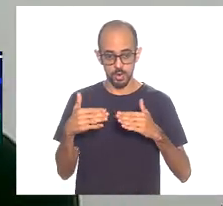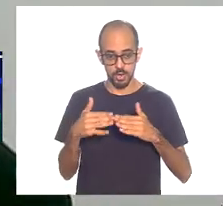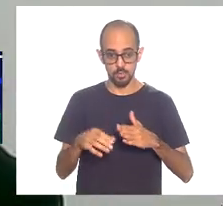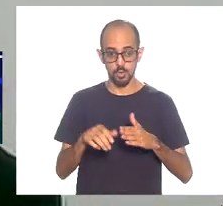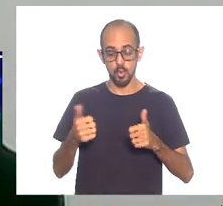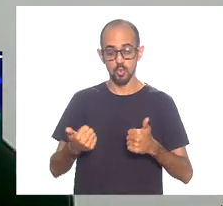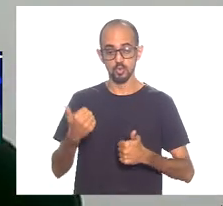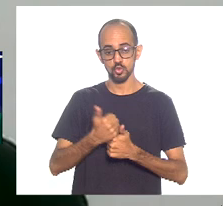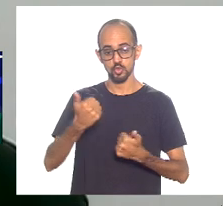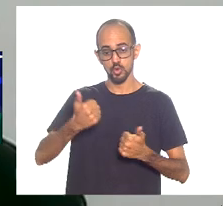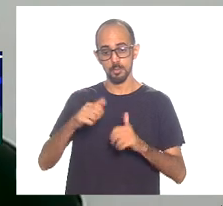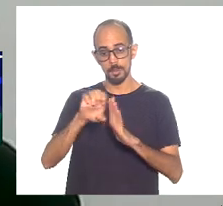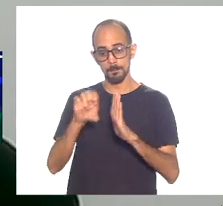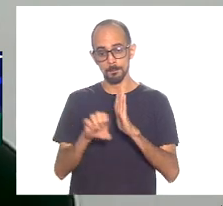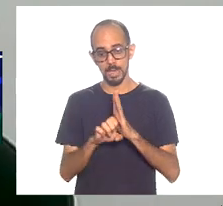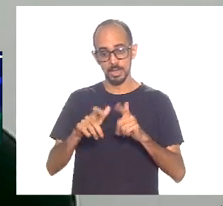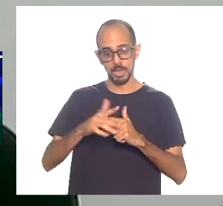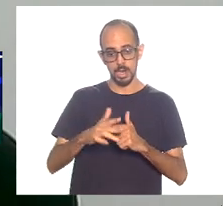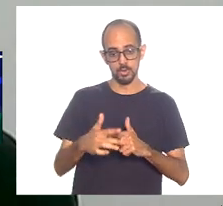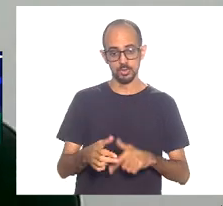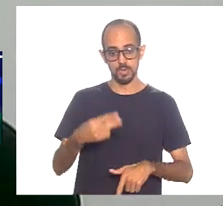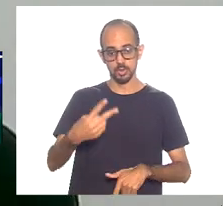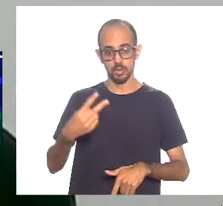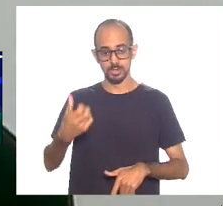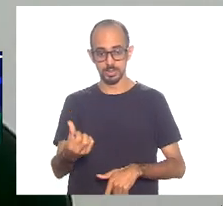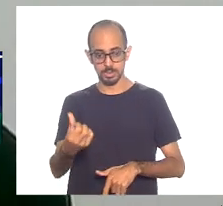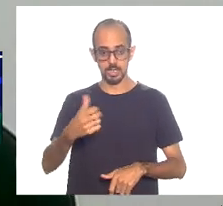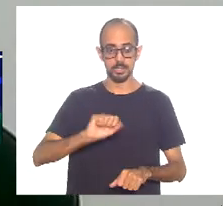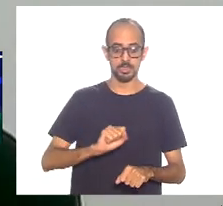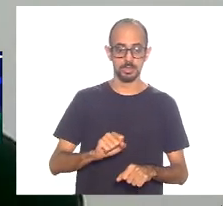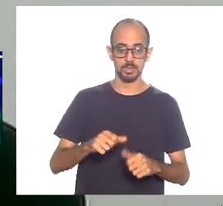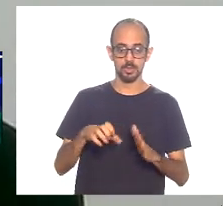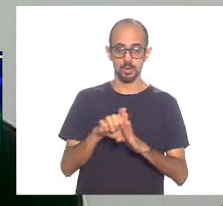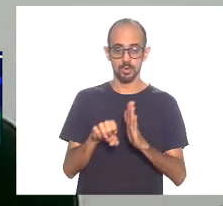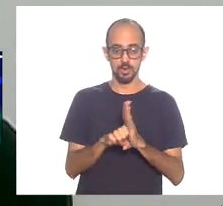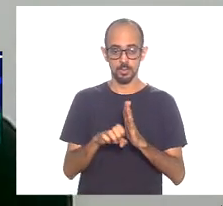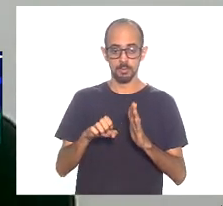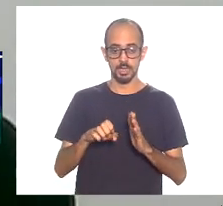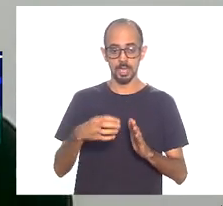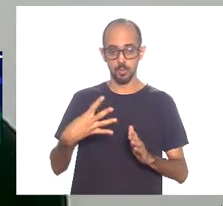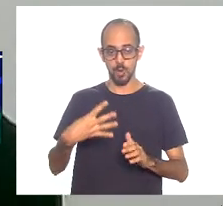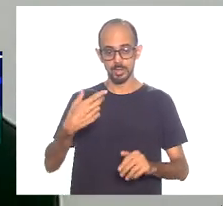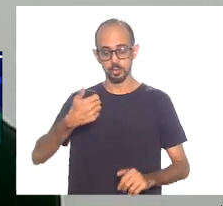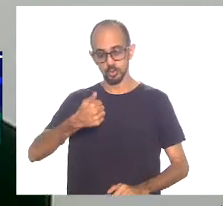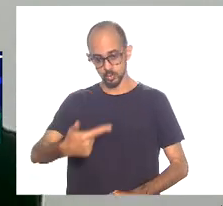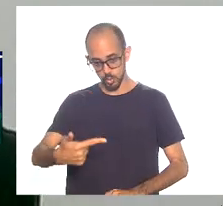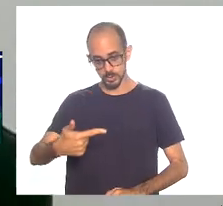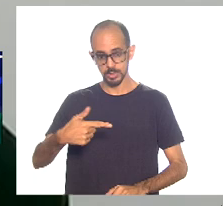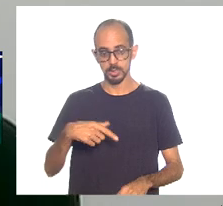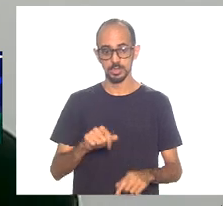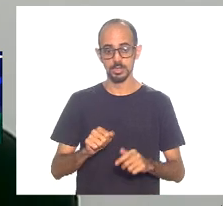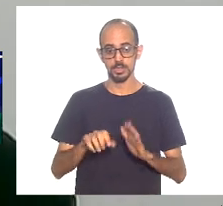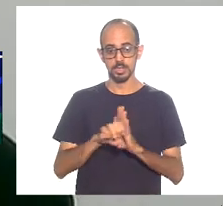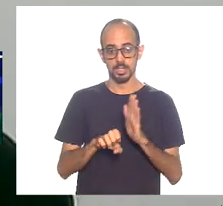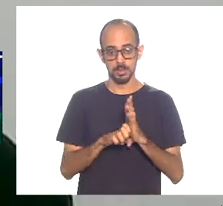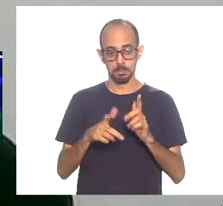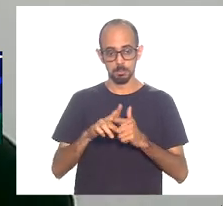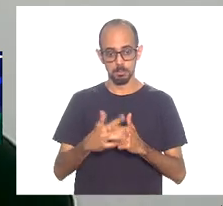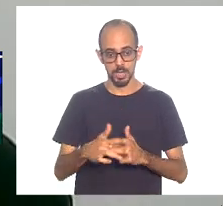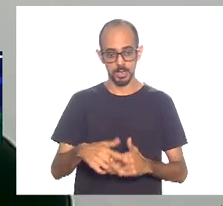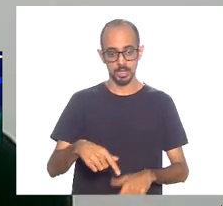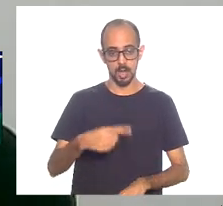aglutinativas imendas dois e seis orava concebendo adjetivas e menos 4:12 favorável com subindo